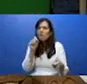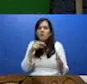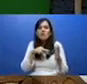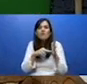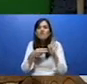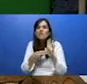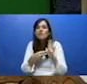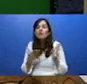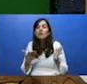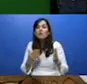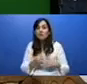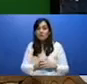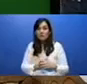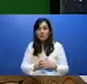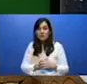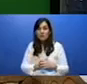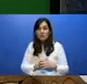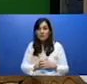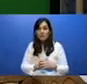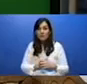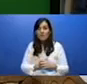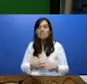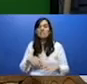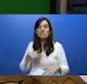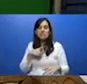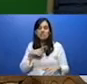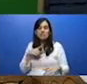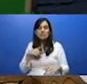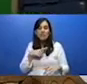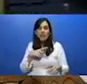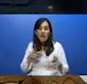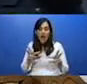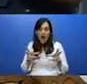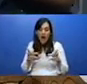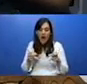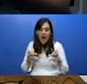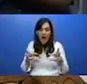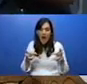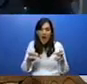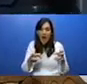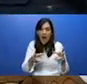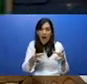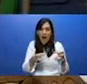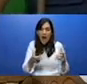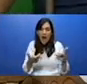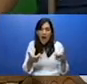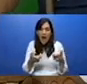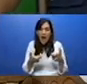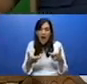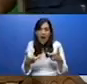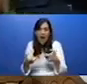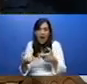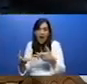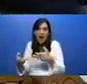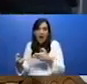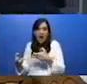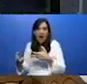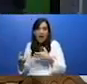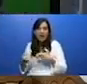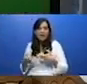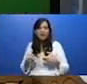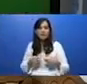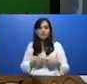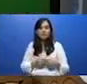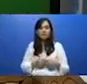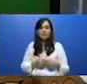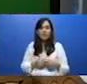significa isso? Se ele tem grandes garras em formatos de gancho. Olha lá a letrinha C.